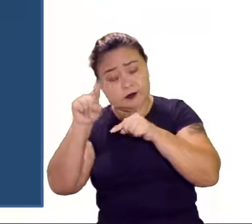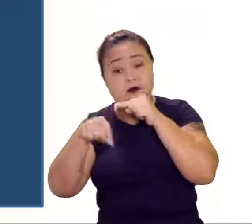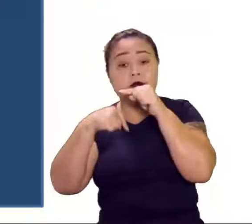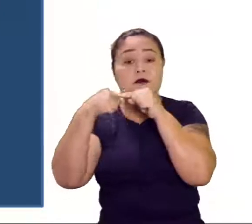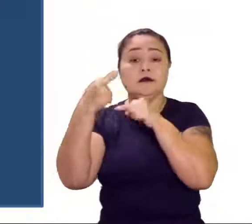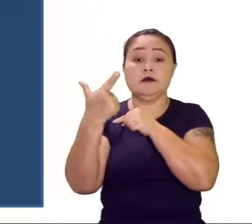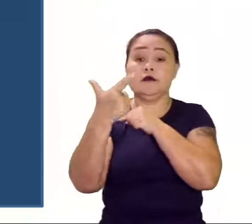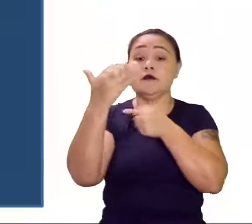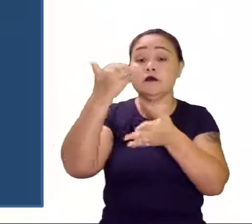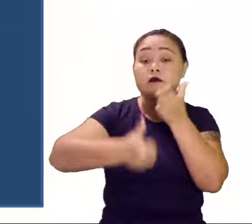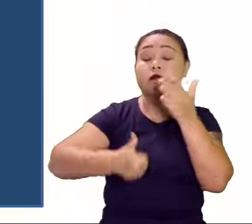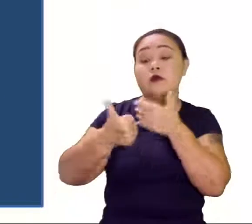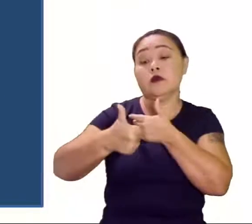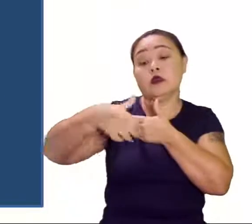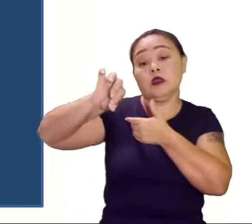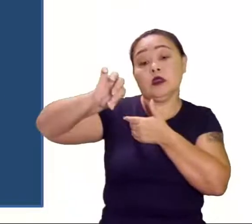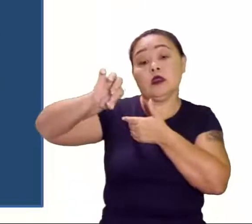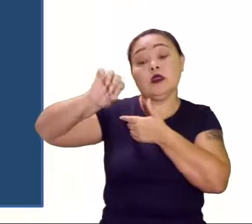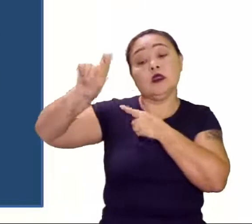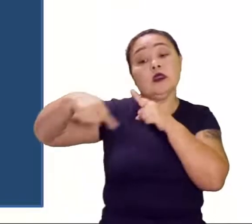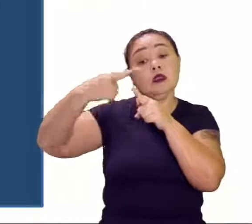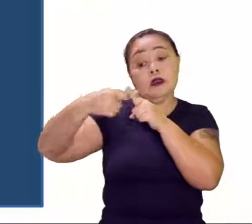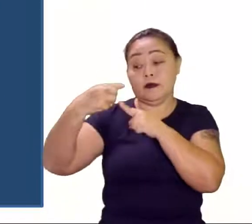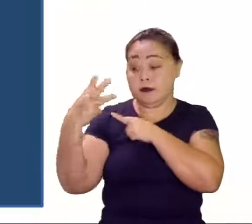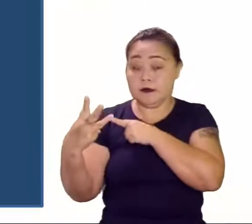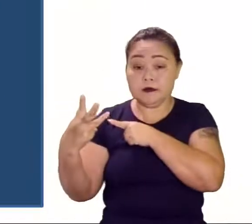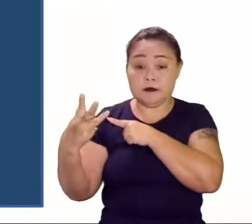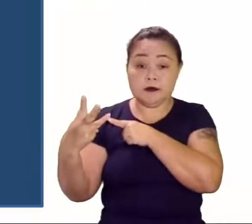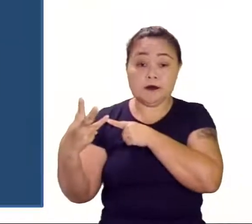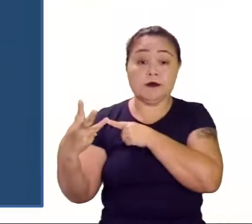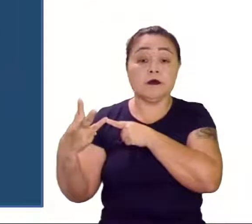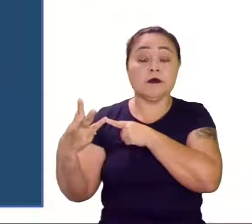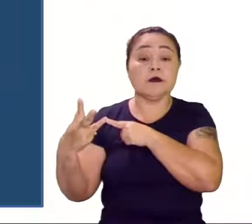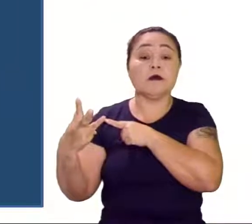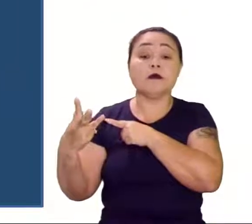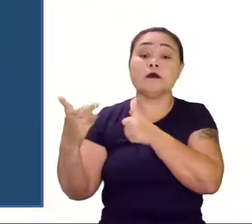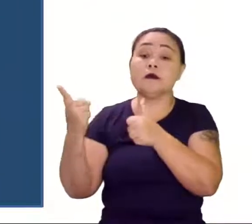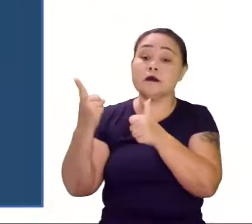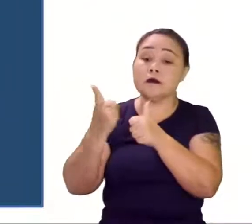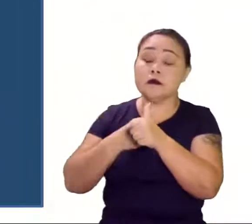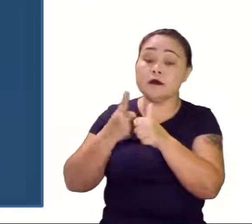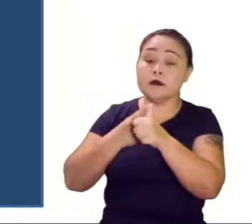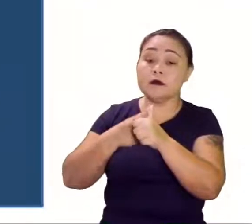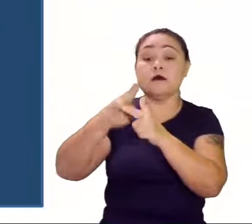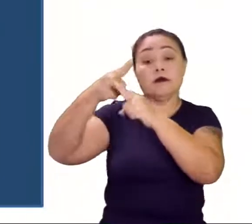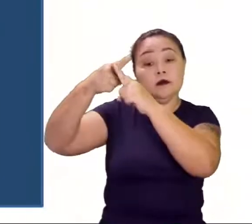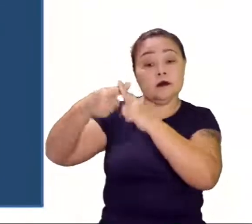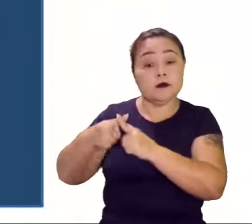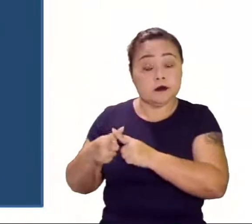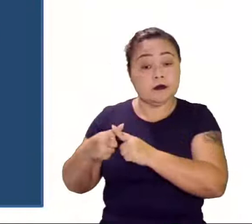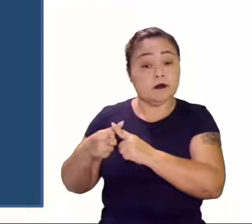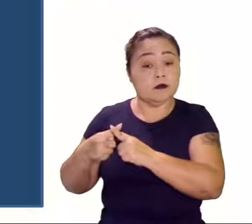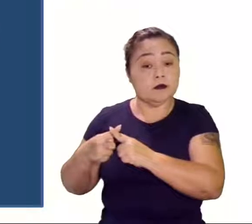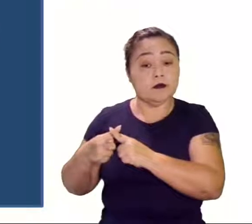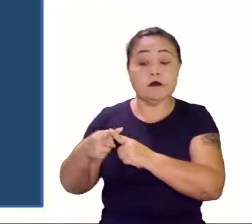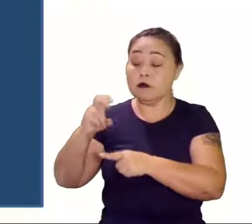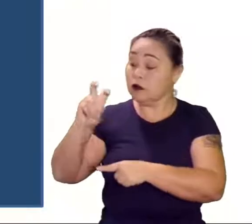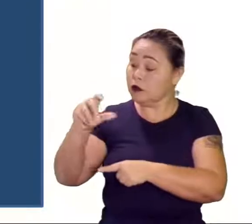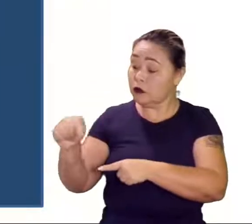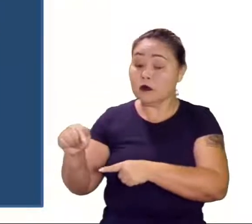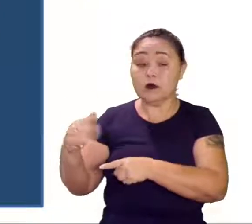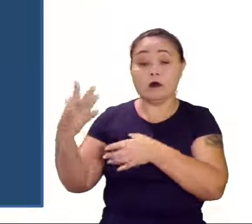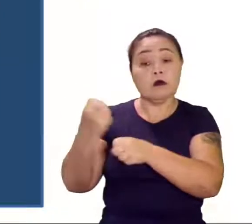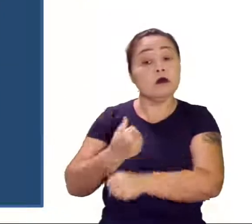né? Então, 20 menos 1, 19 vezes 3. A gente primeiro resolve a multiplicação, né?